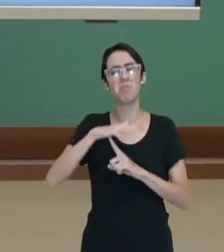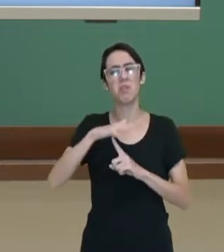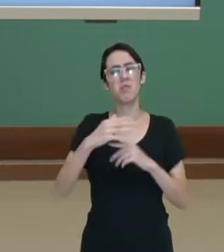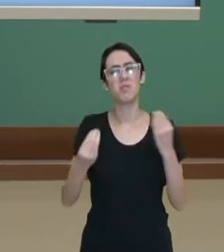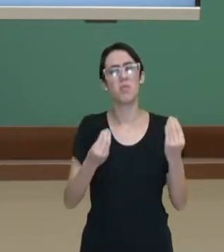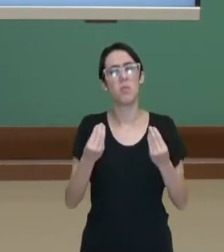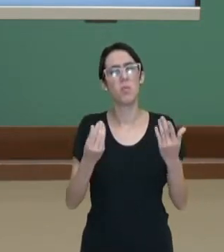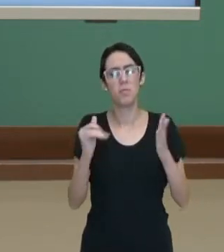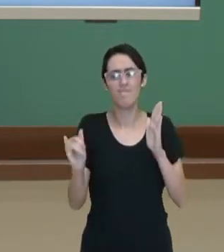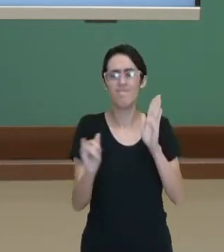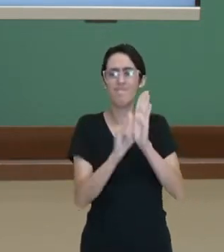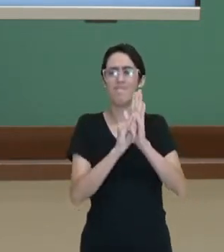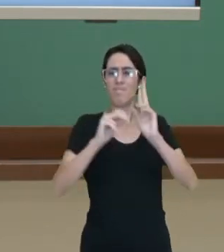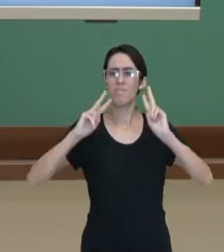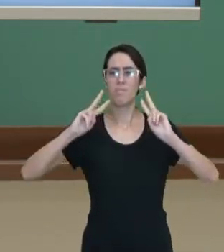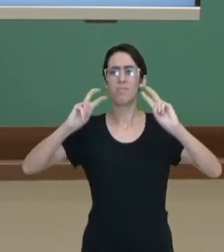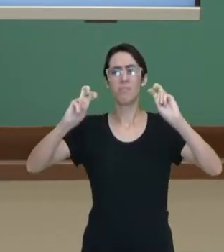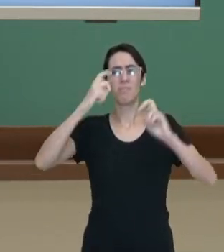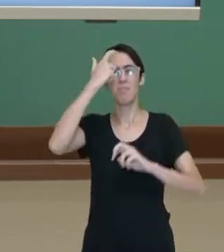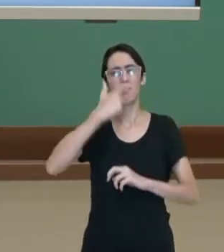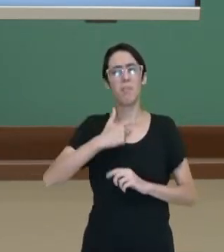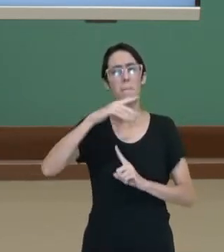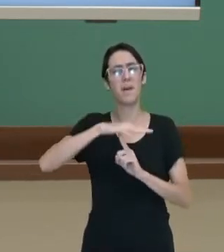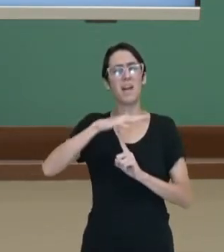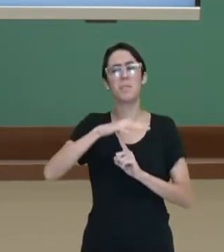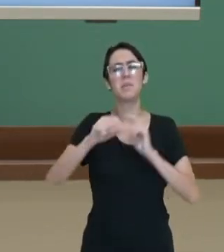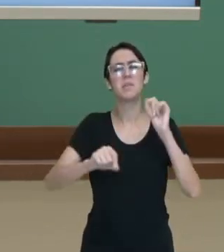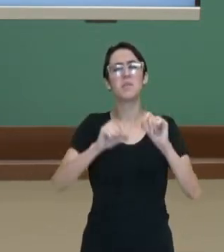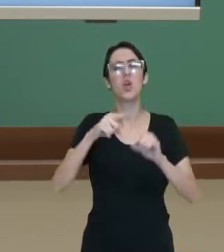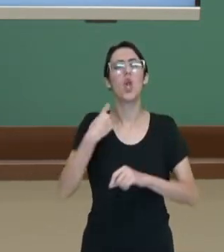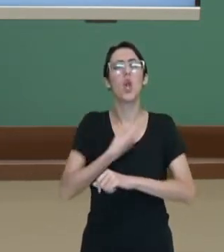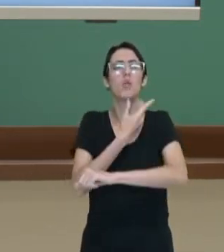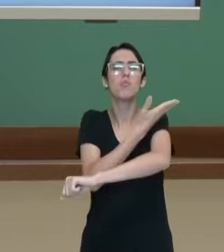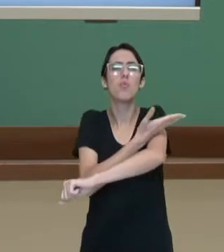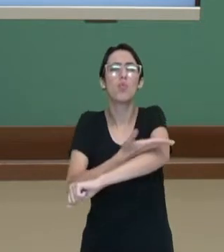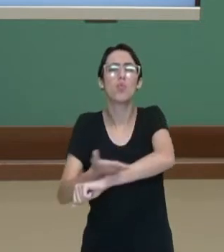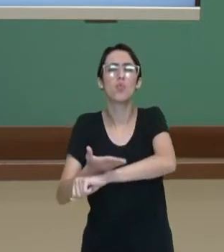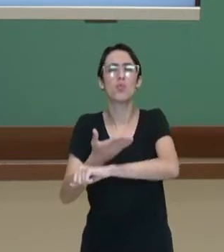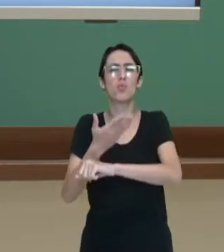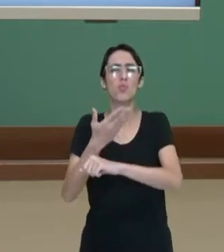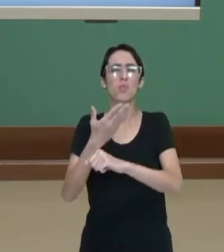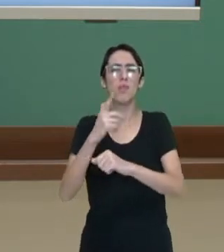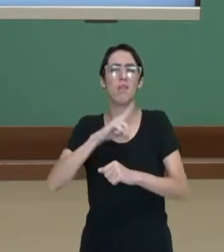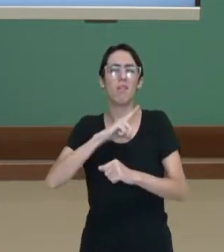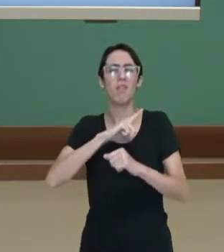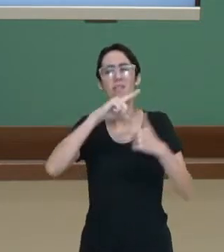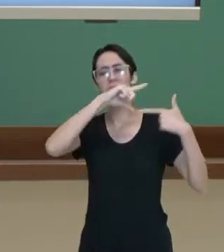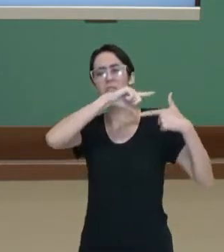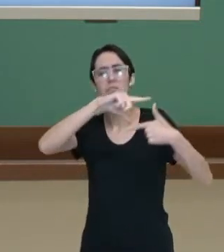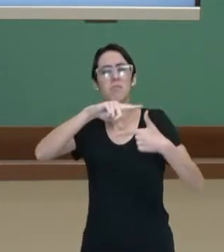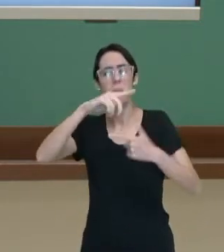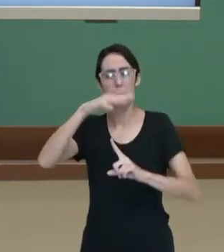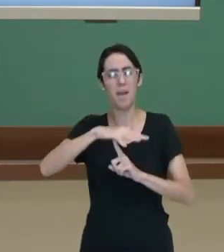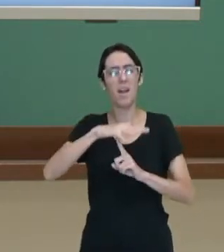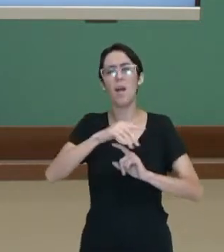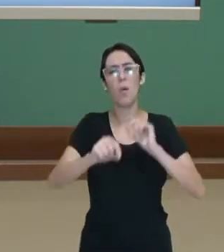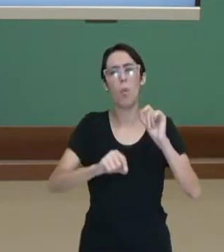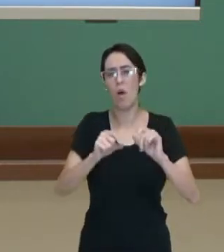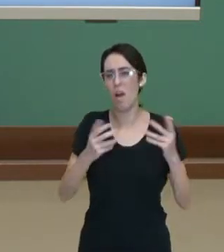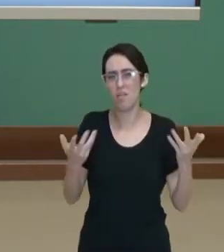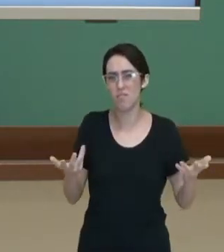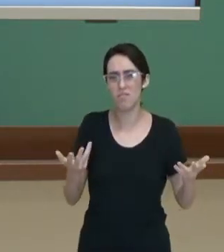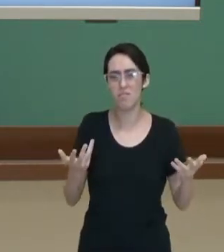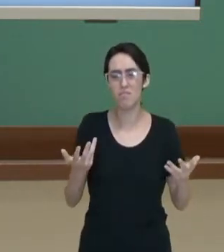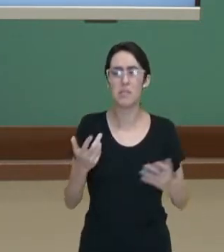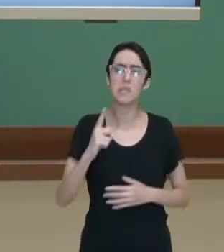nos identifica como um povo? Quais são os nossos hábitos culturais? Nós sabemos, por exemplo, da quantidade